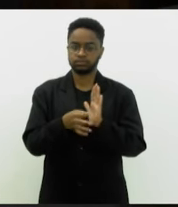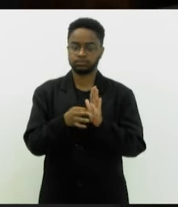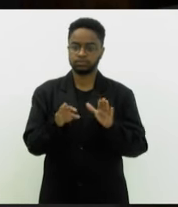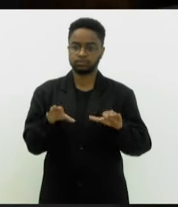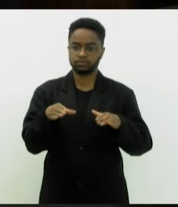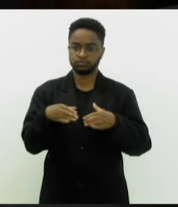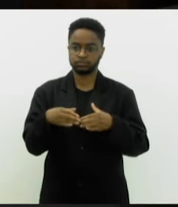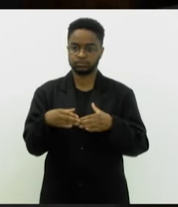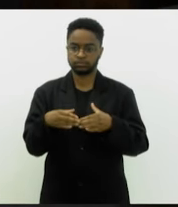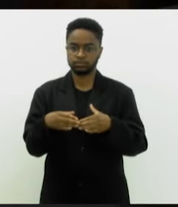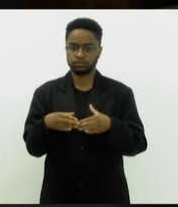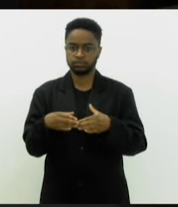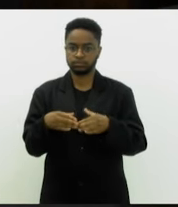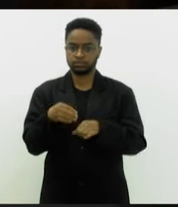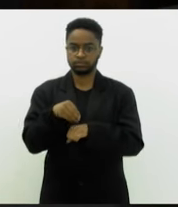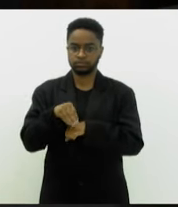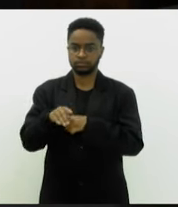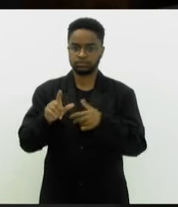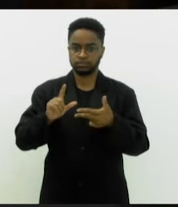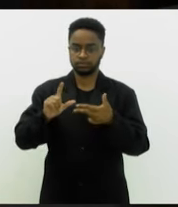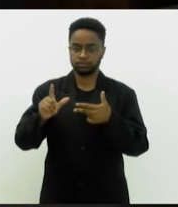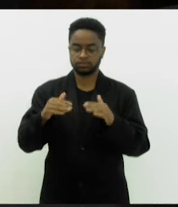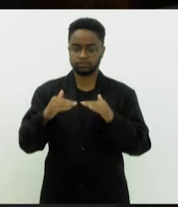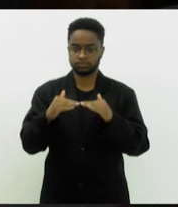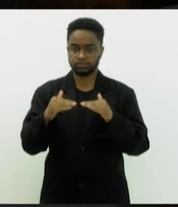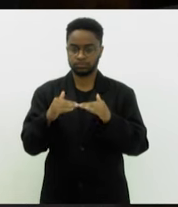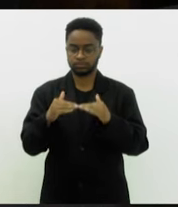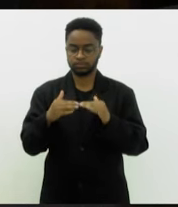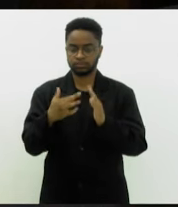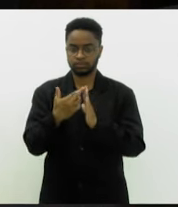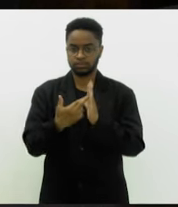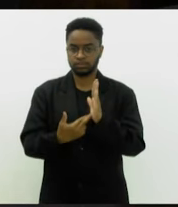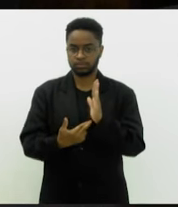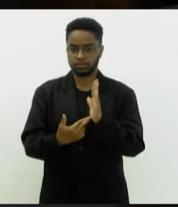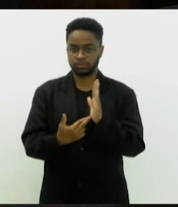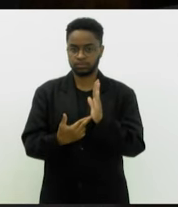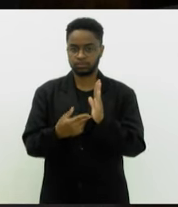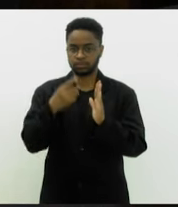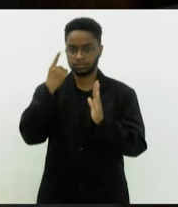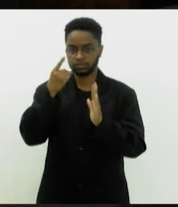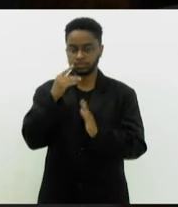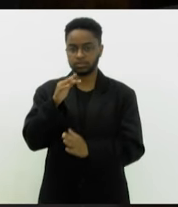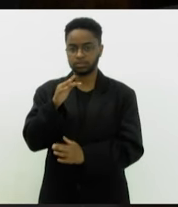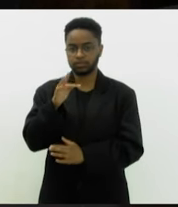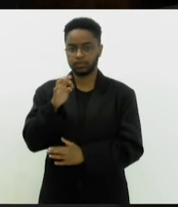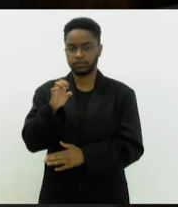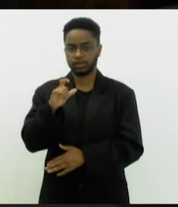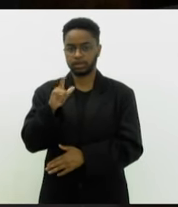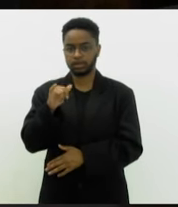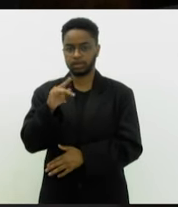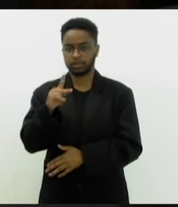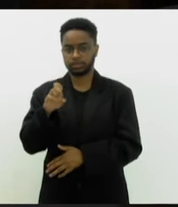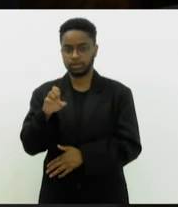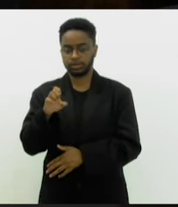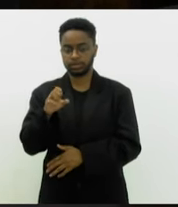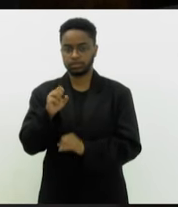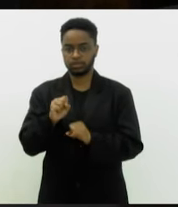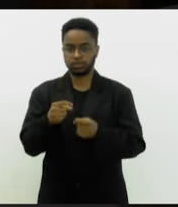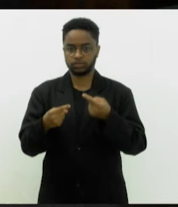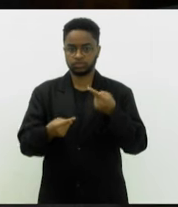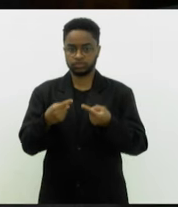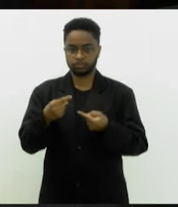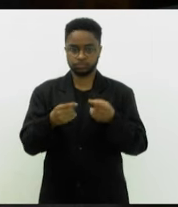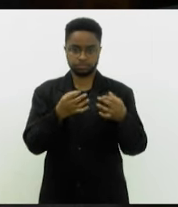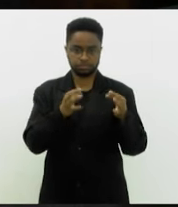de Indicação Legislativa, favorável. Relator, deputado Felipe Soares. Em discussão,